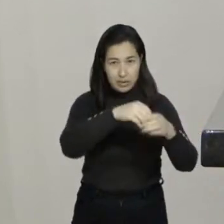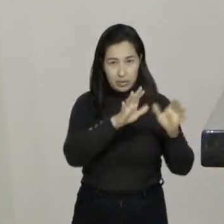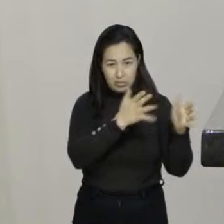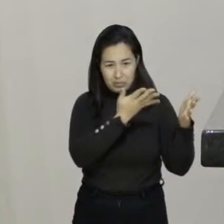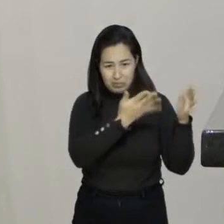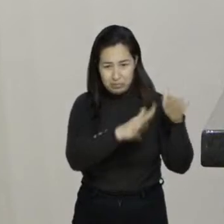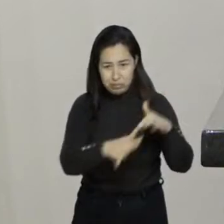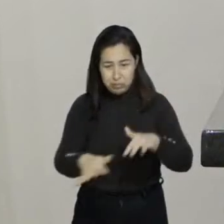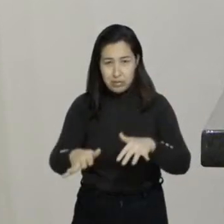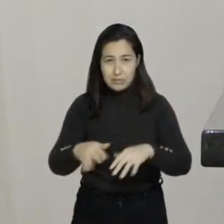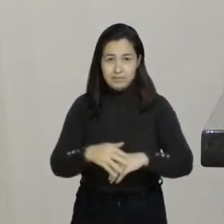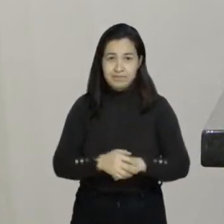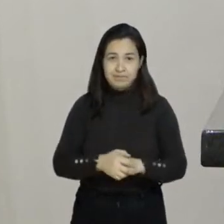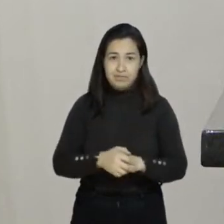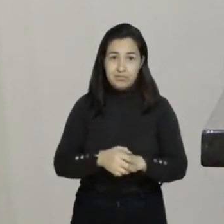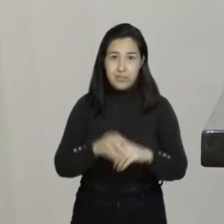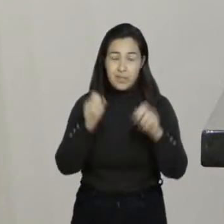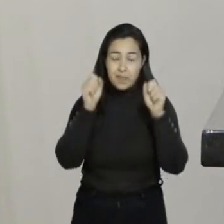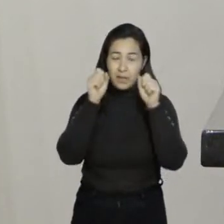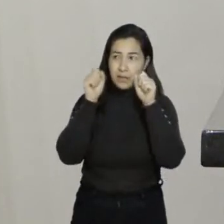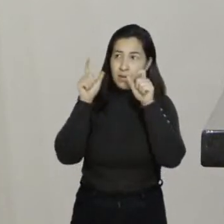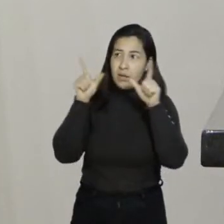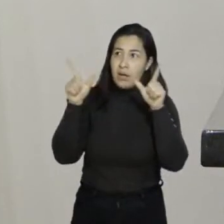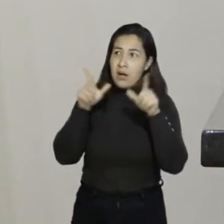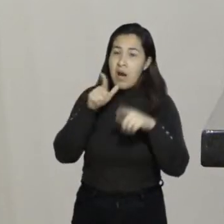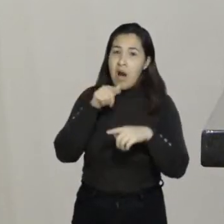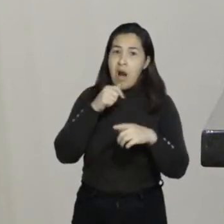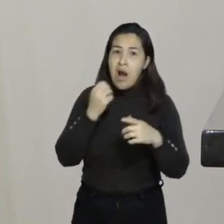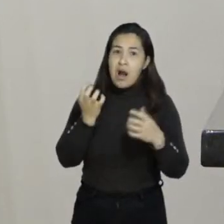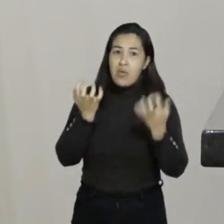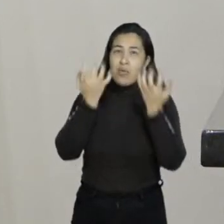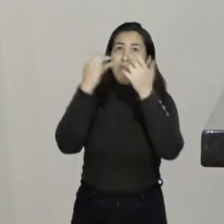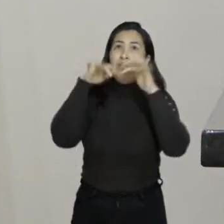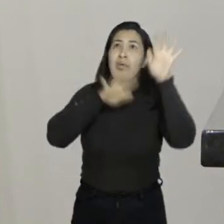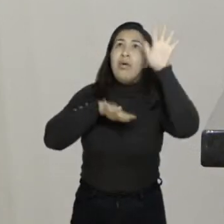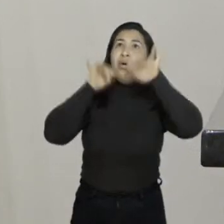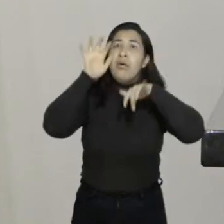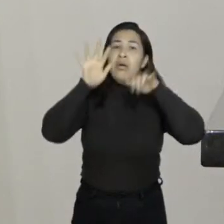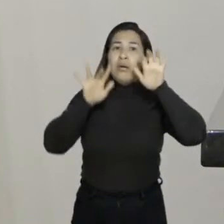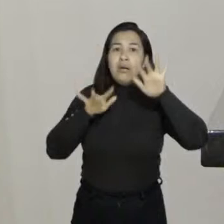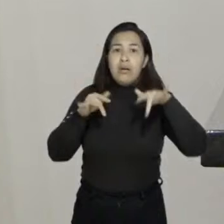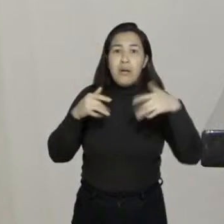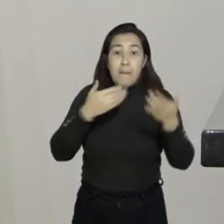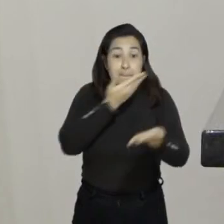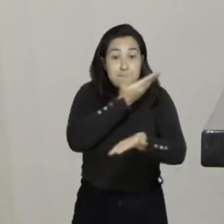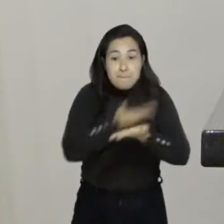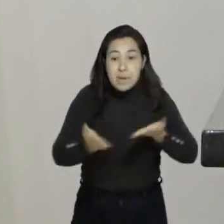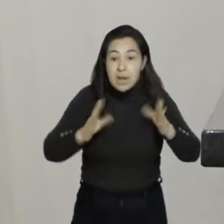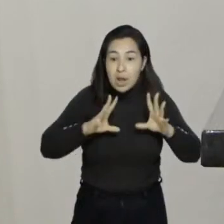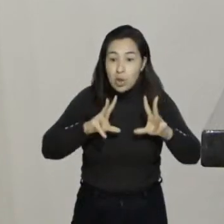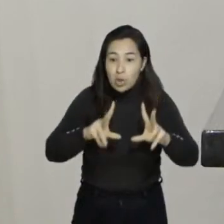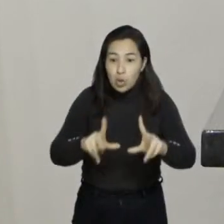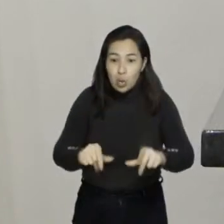Acordei com água na boca perdi tudo